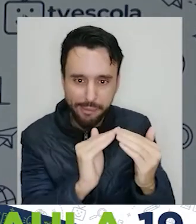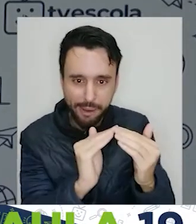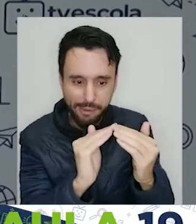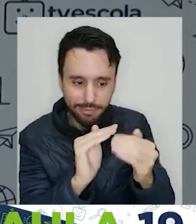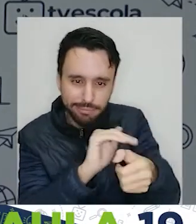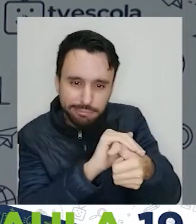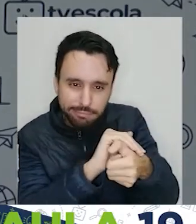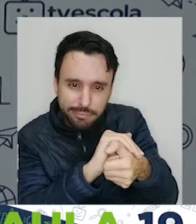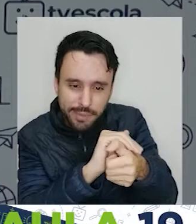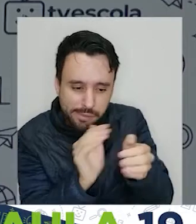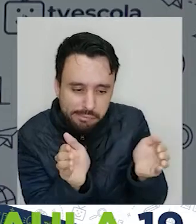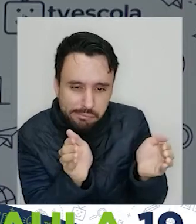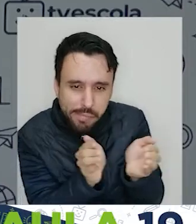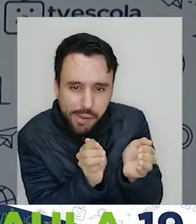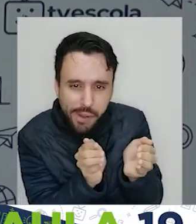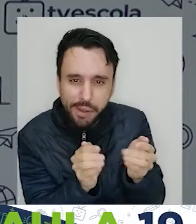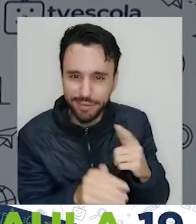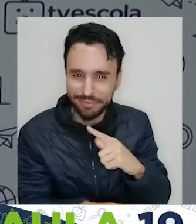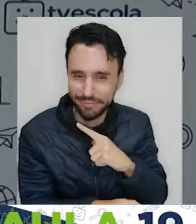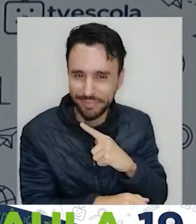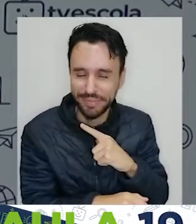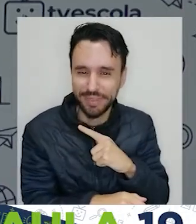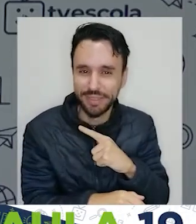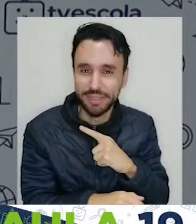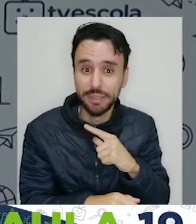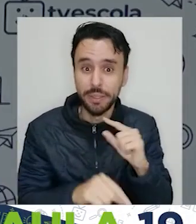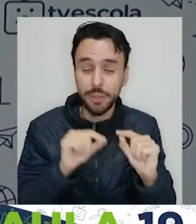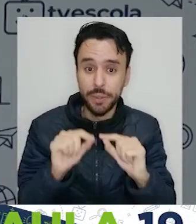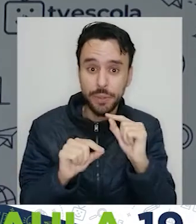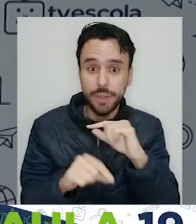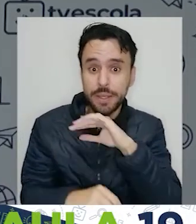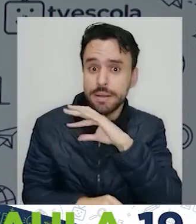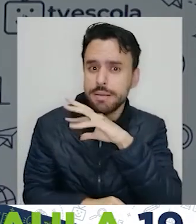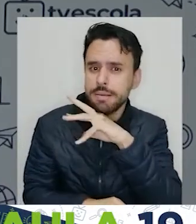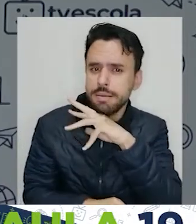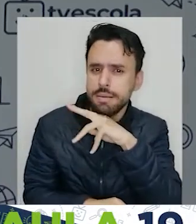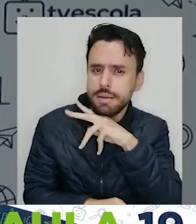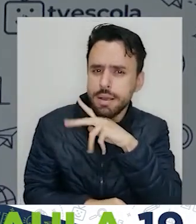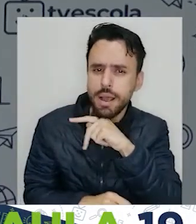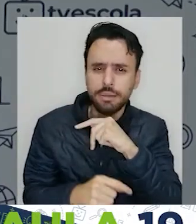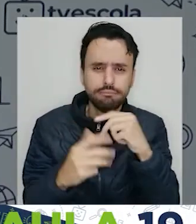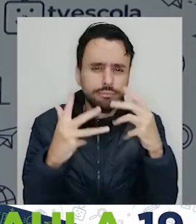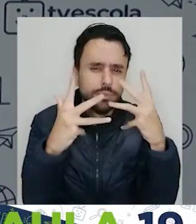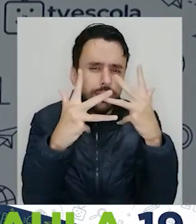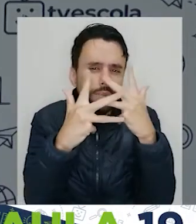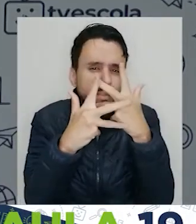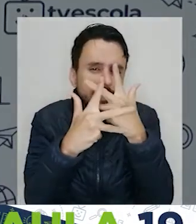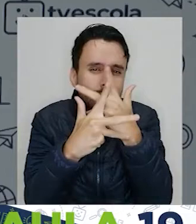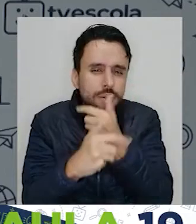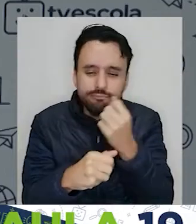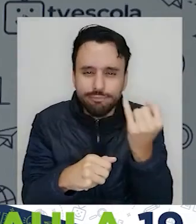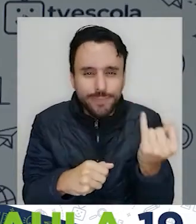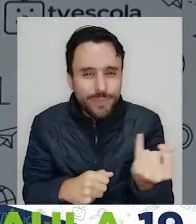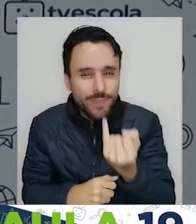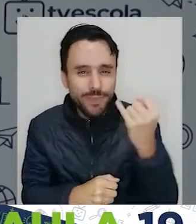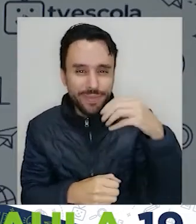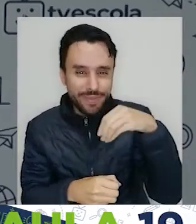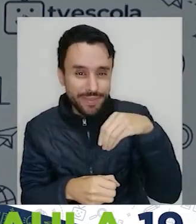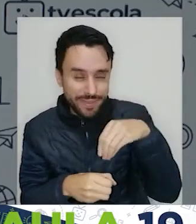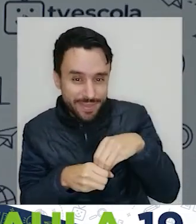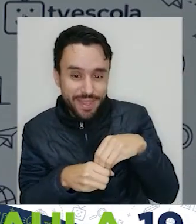Aquelas menorzinhas, né? E ela é um animal muito bonito e muito importante na